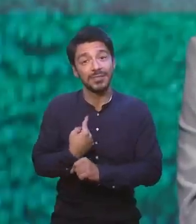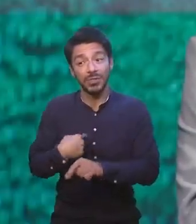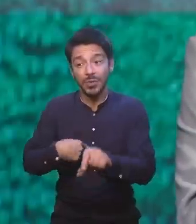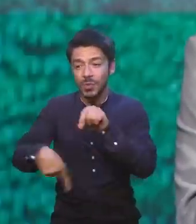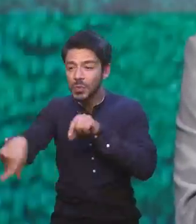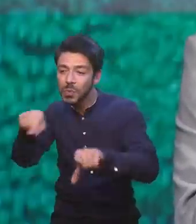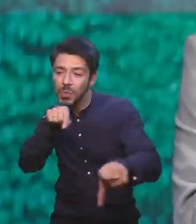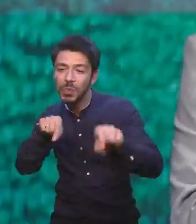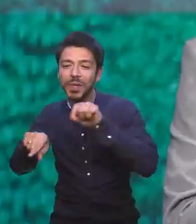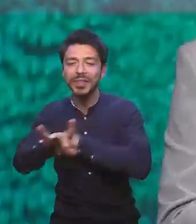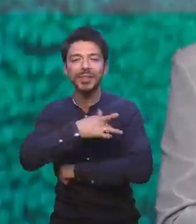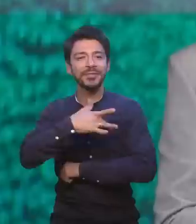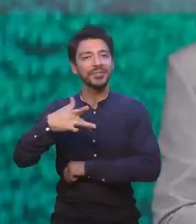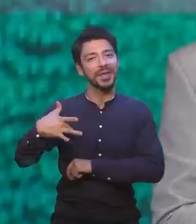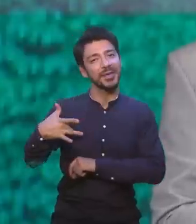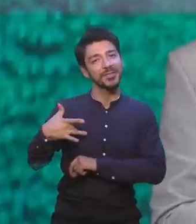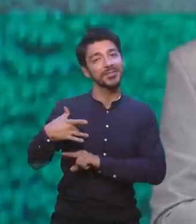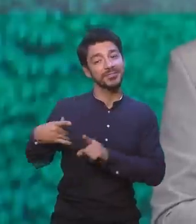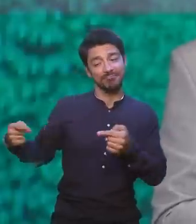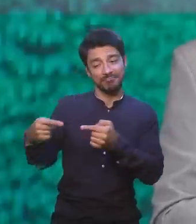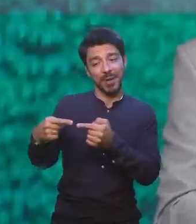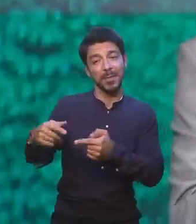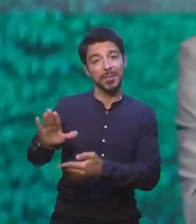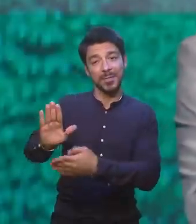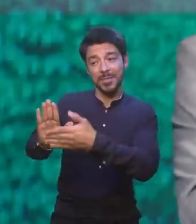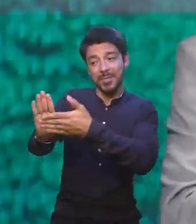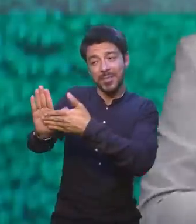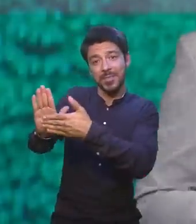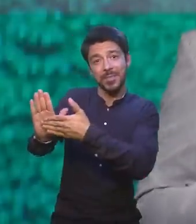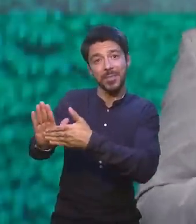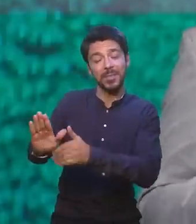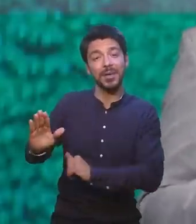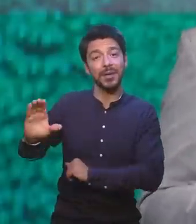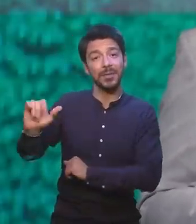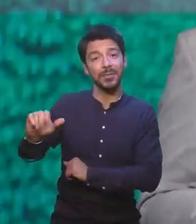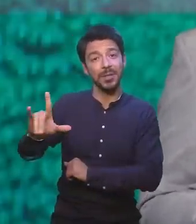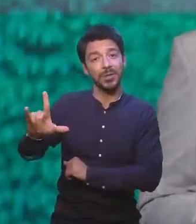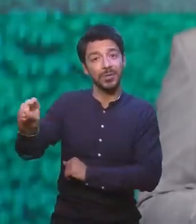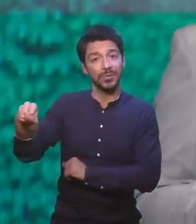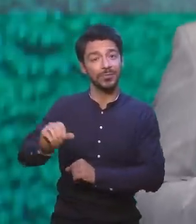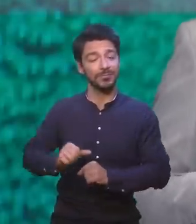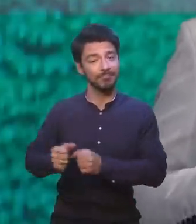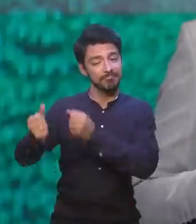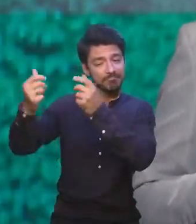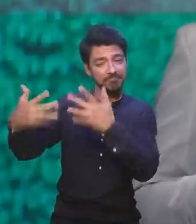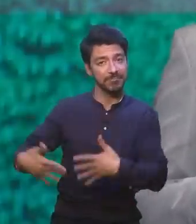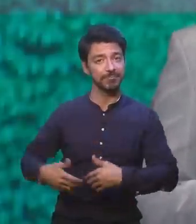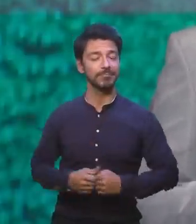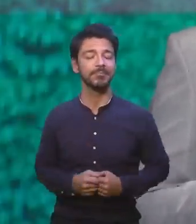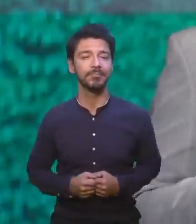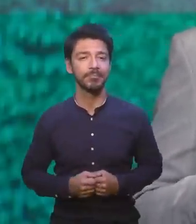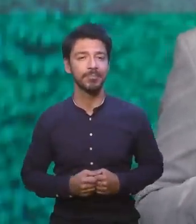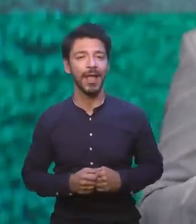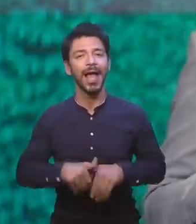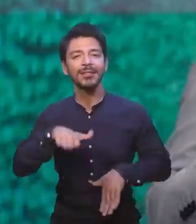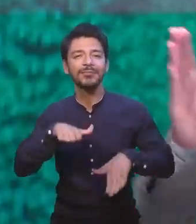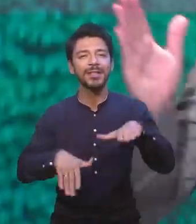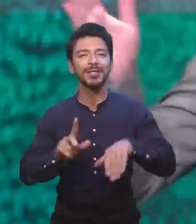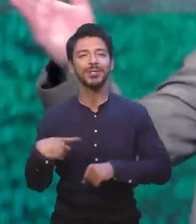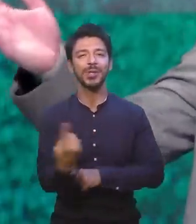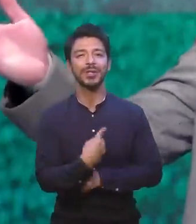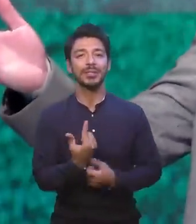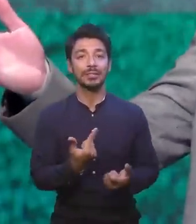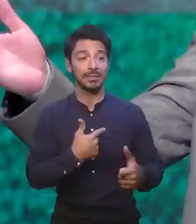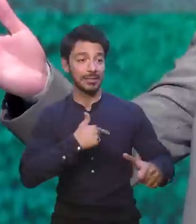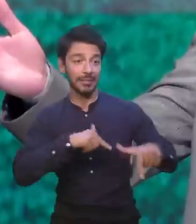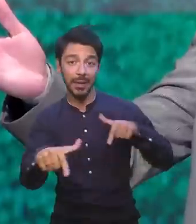Muitas vezes, saindo do trabalho, todos ou quase todos estão indo para o happy hour, nós estamos